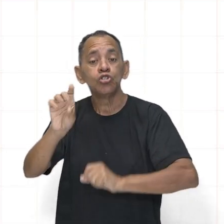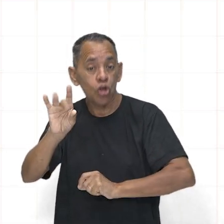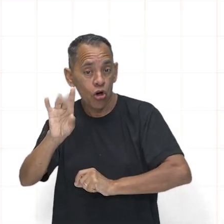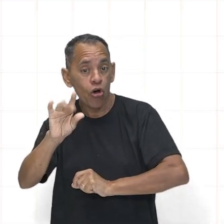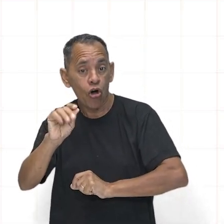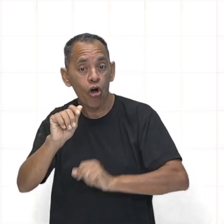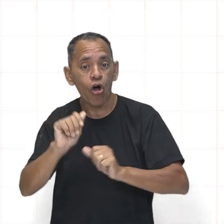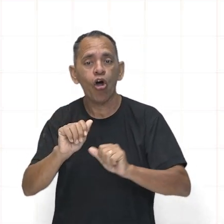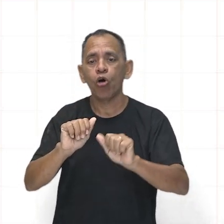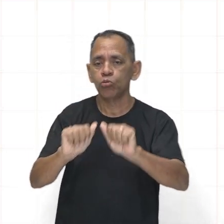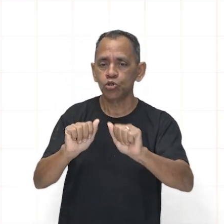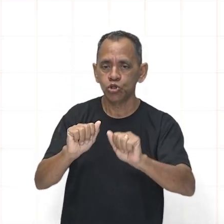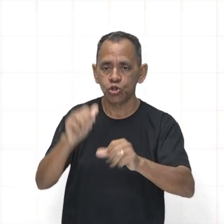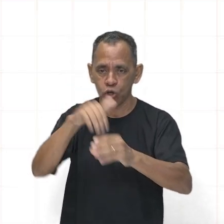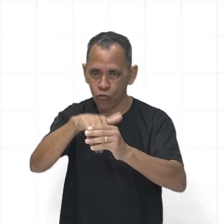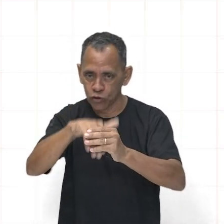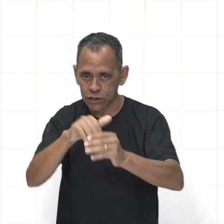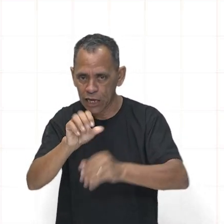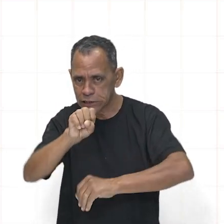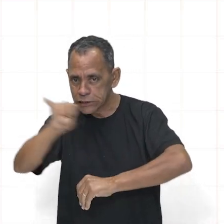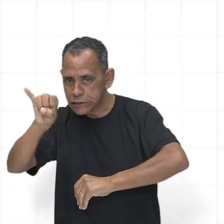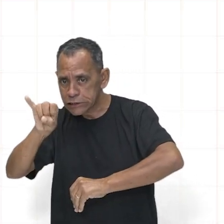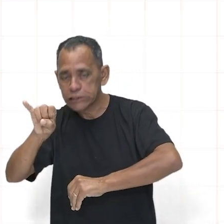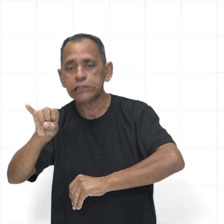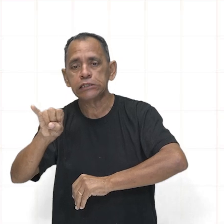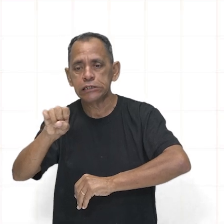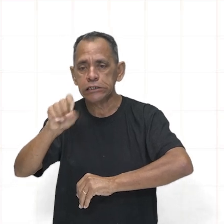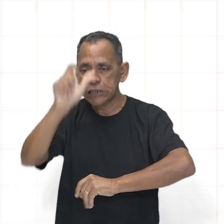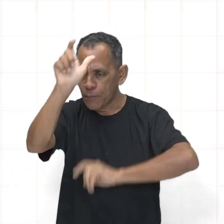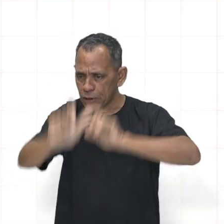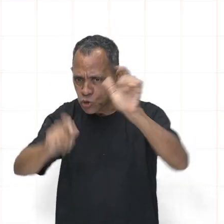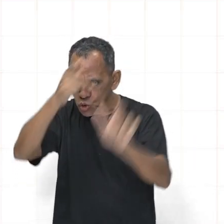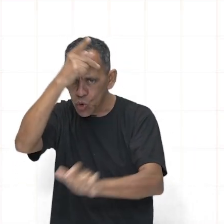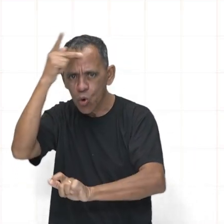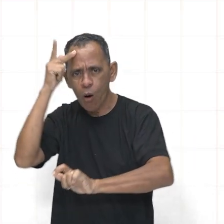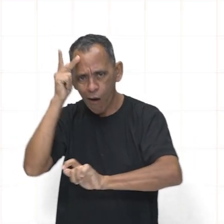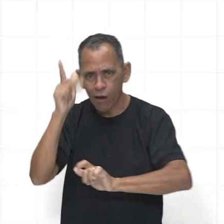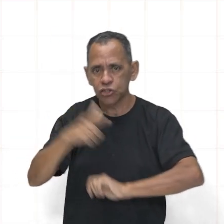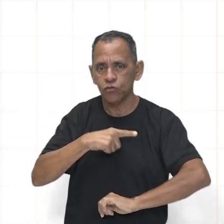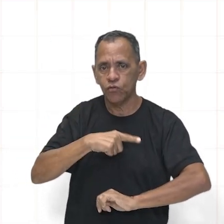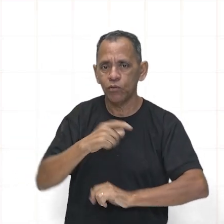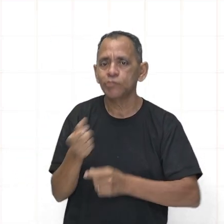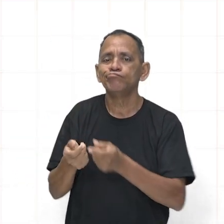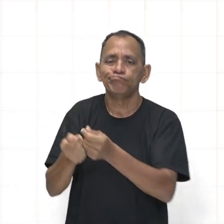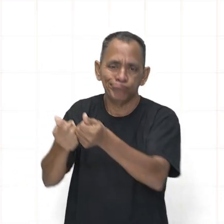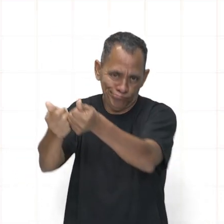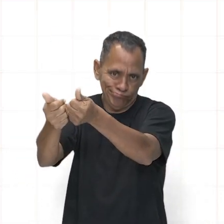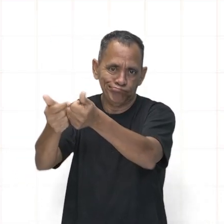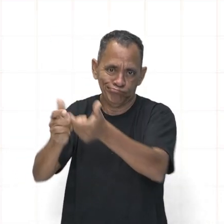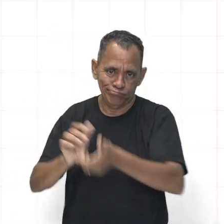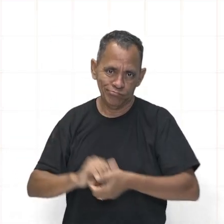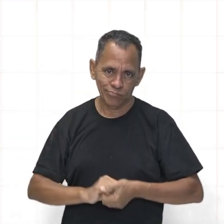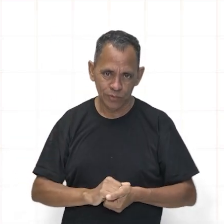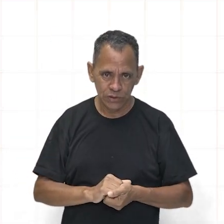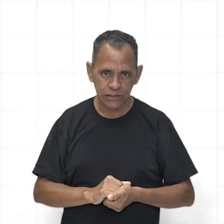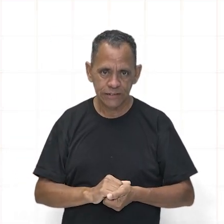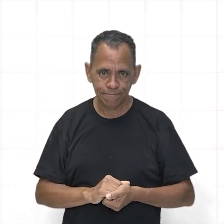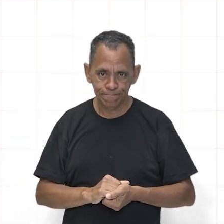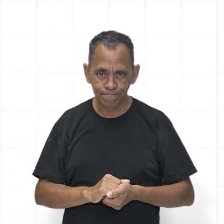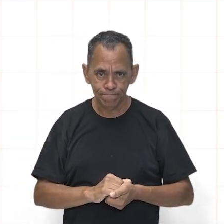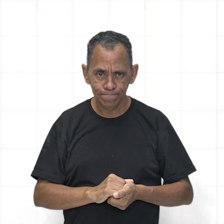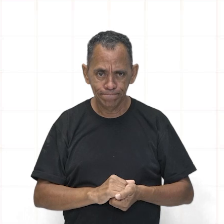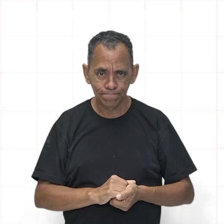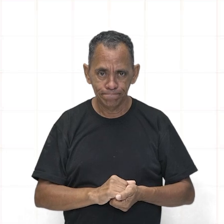eleitor. Só poderia votar quem tivesse uma determinada quantidade, né, de dinheiro ou de alguma espécie